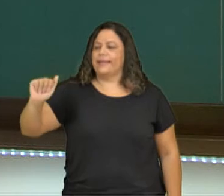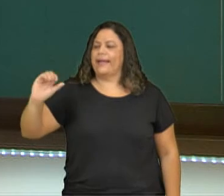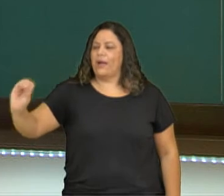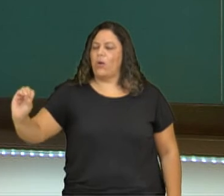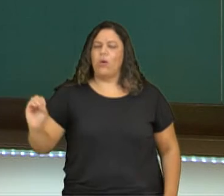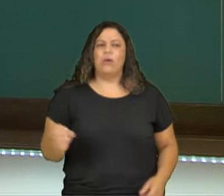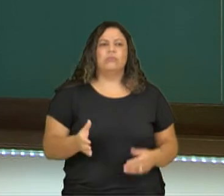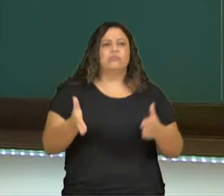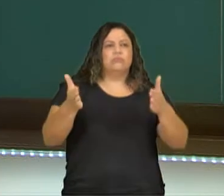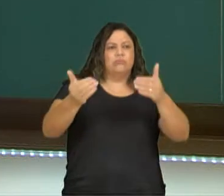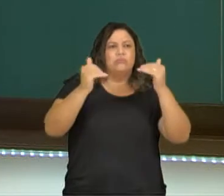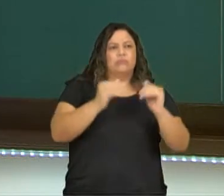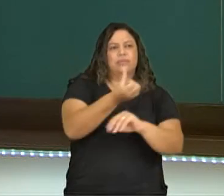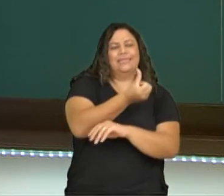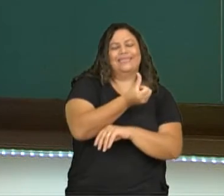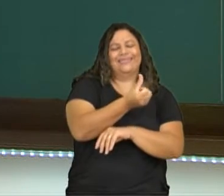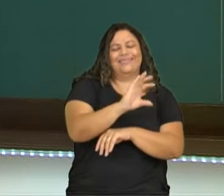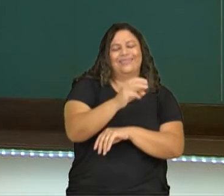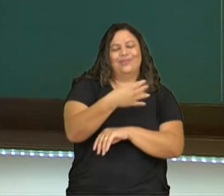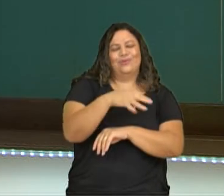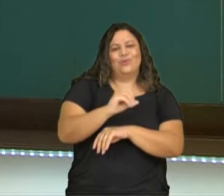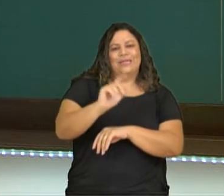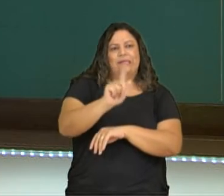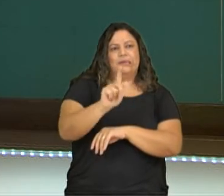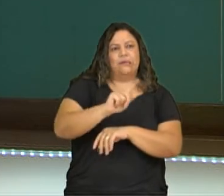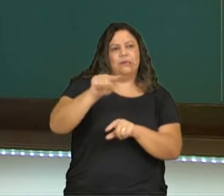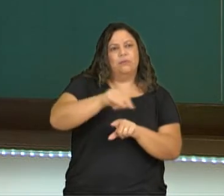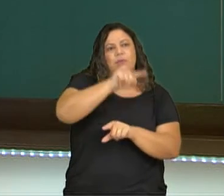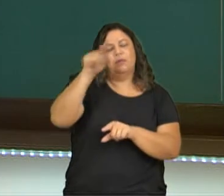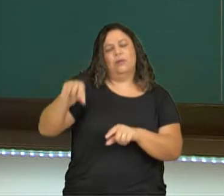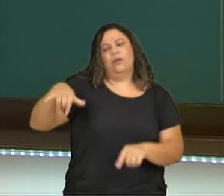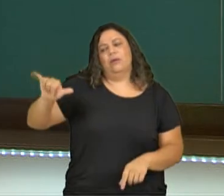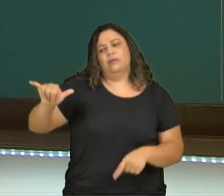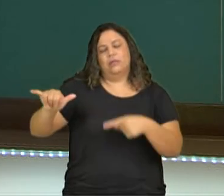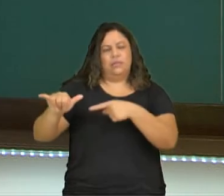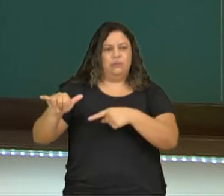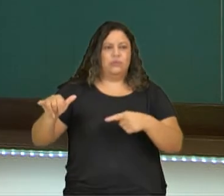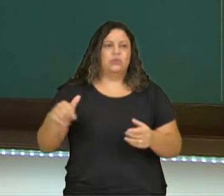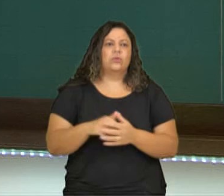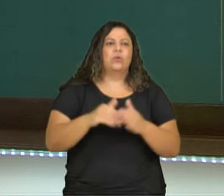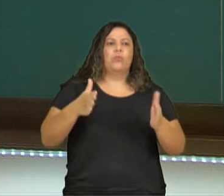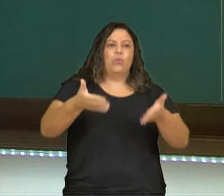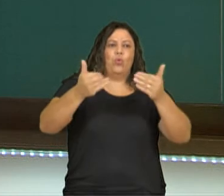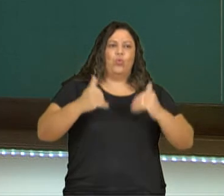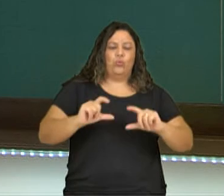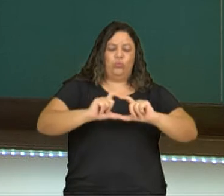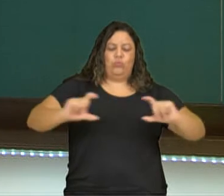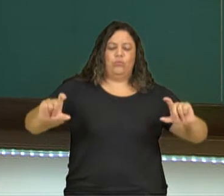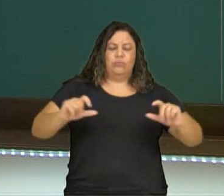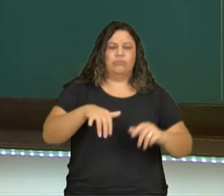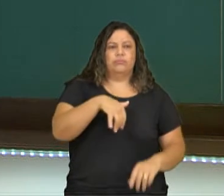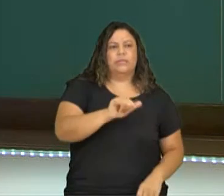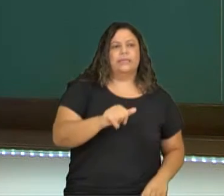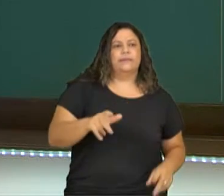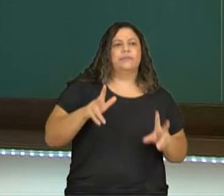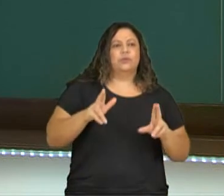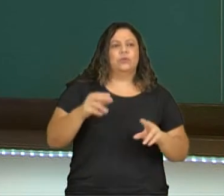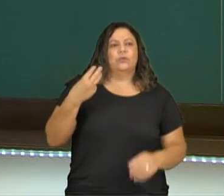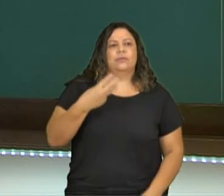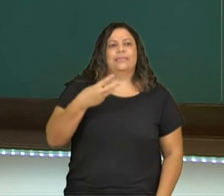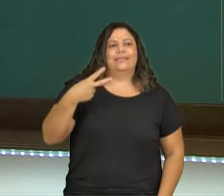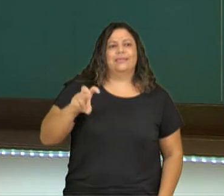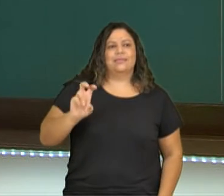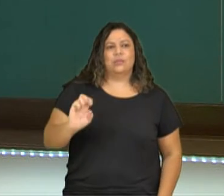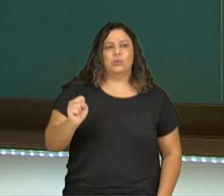640 gramas de carbonato de cálcio vai me dar Y, tá? Portanto, aqui fazendo os cálculos, nós chegamos a